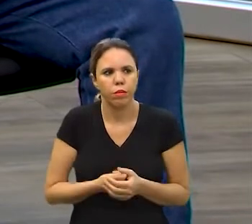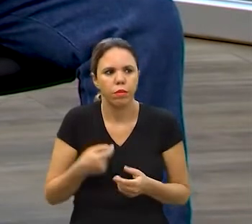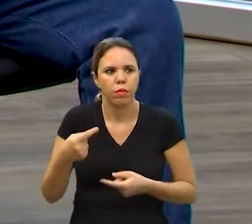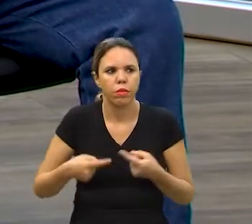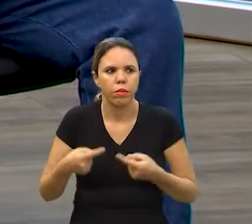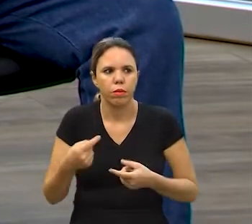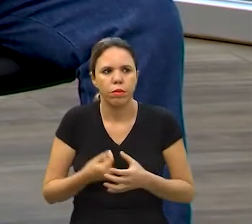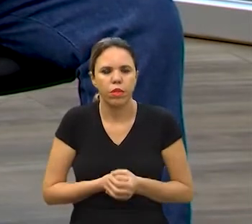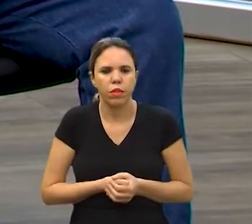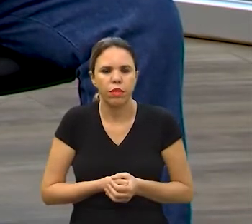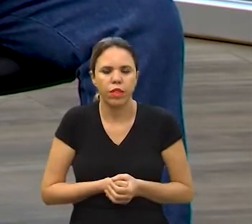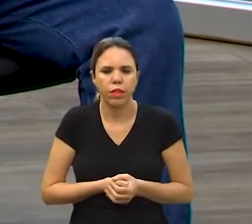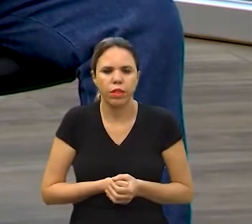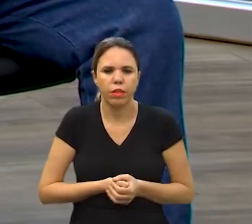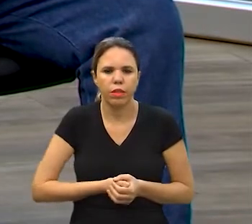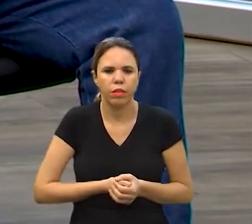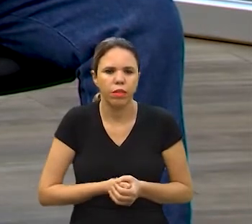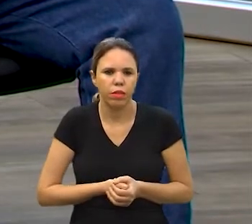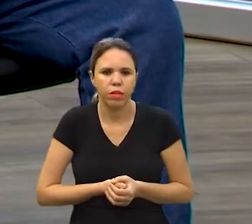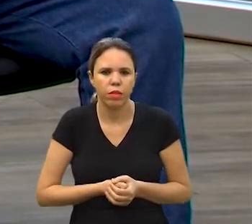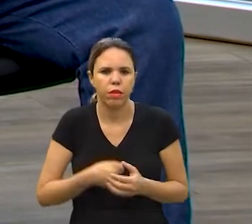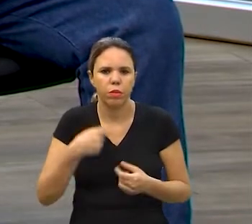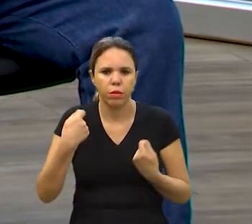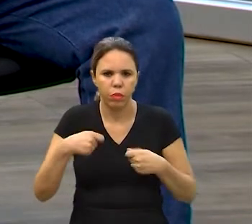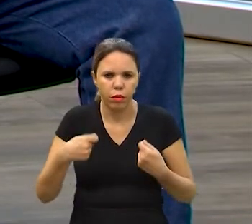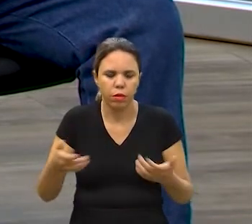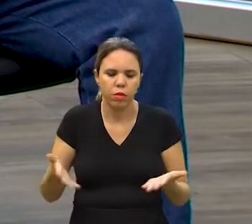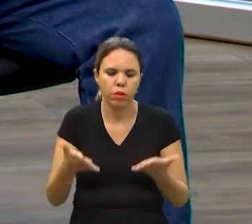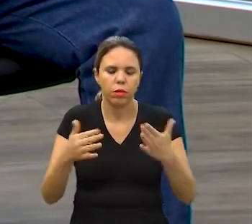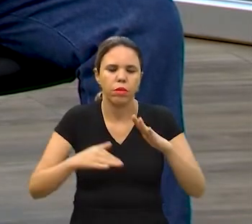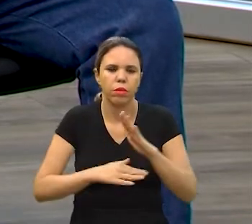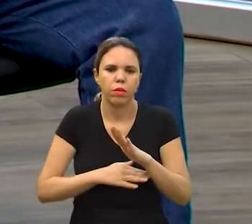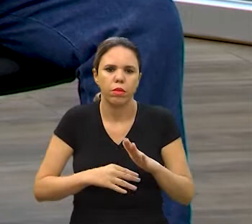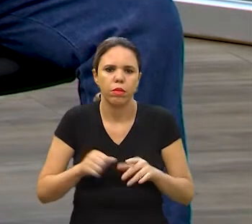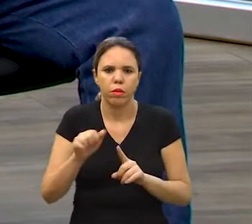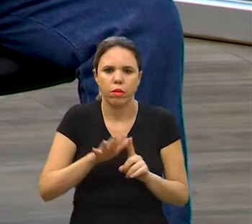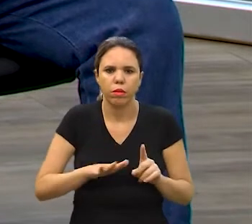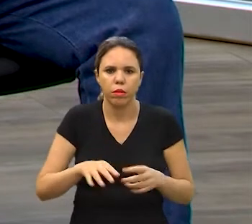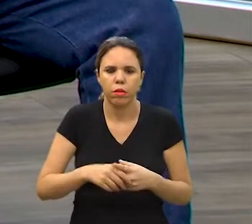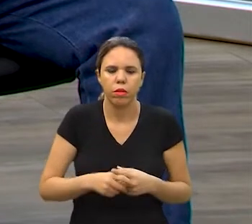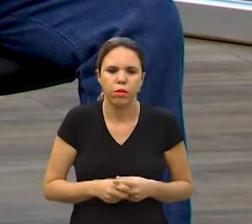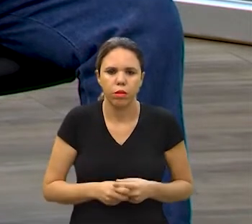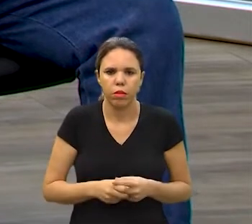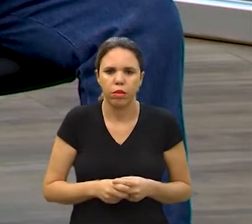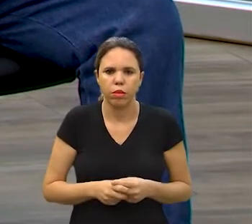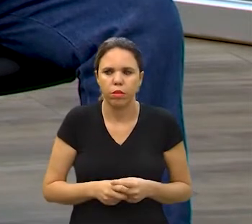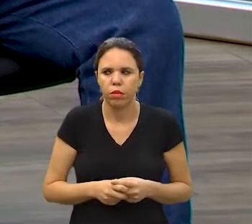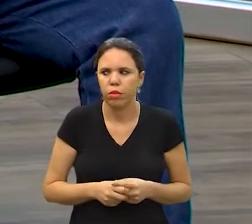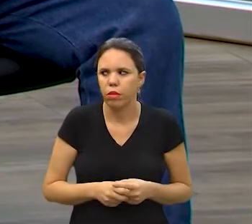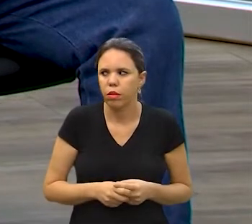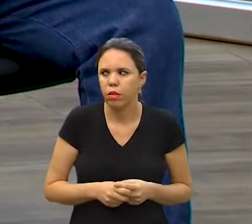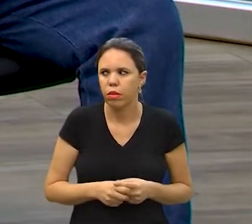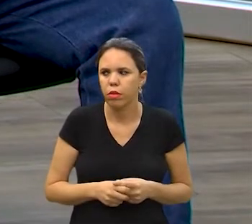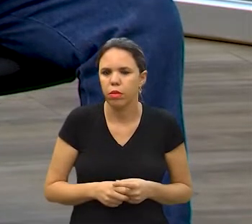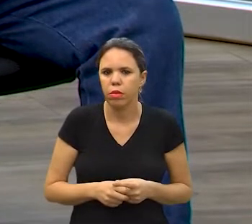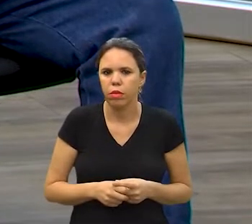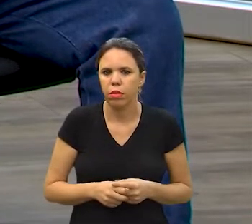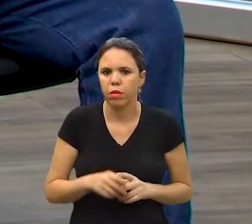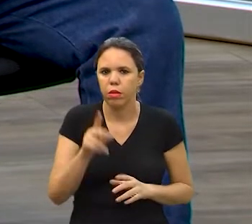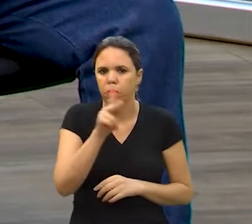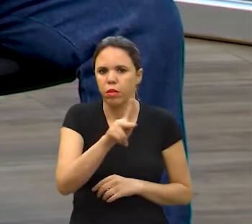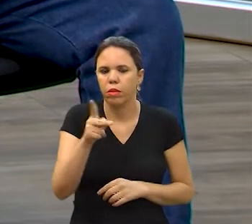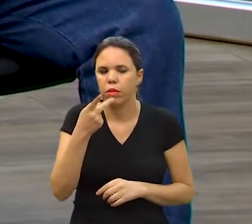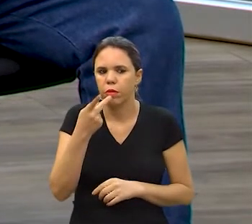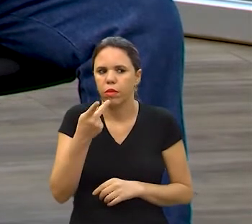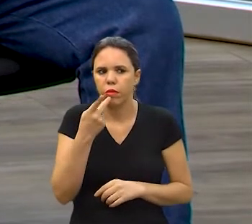a gente tem que discutir, a gente tem que trazer discussões para casa, para a sociedade, né, fazer, né,